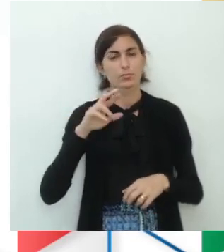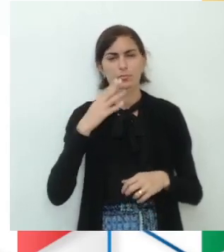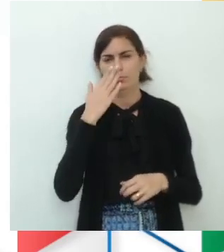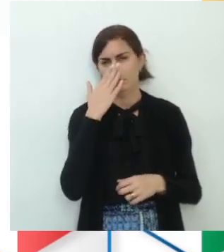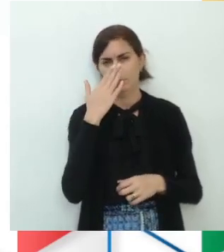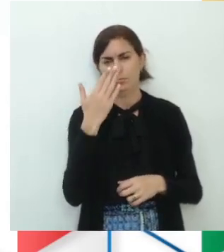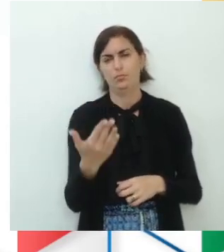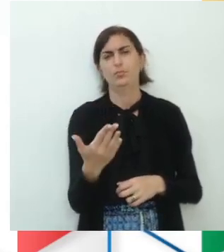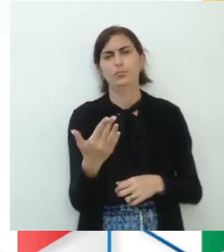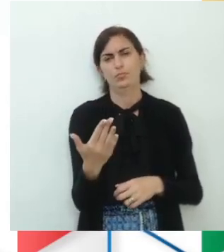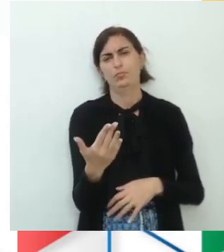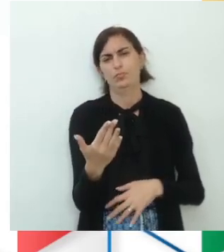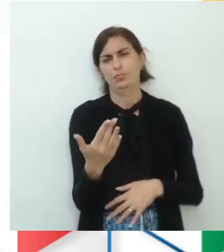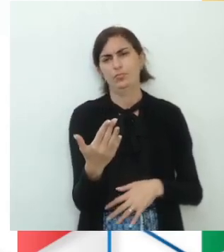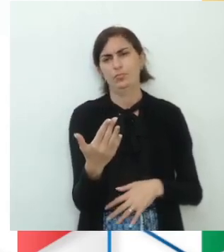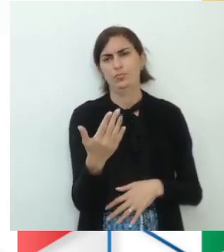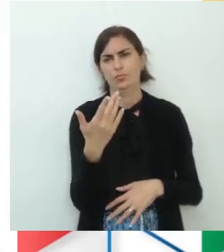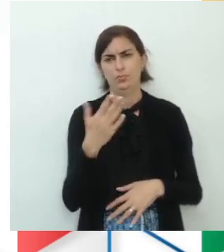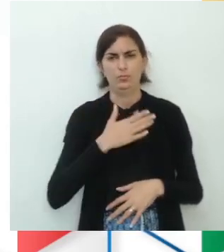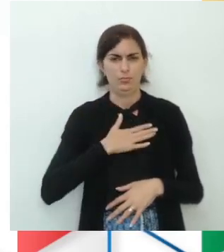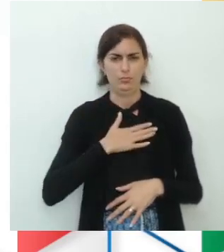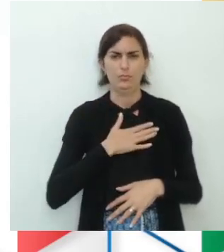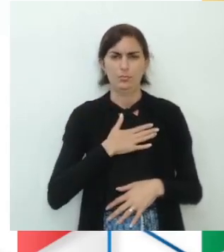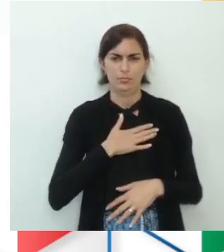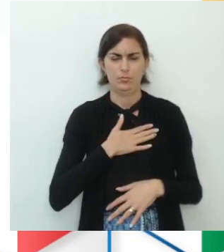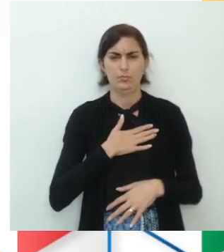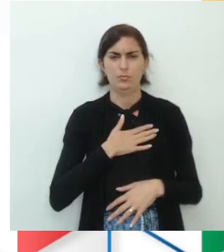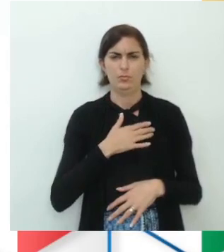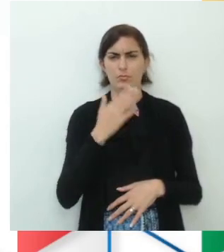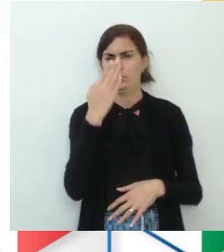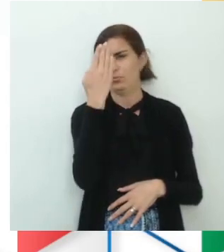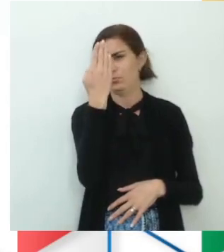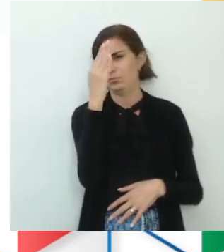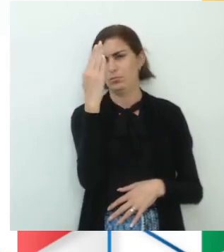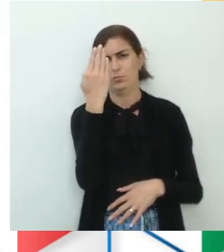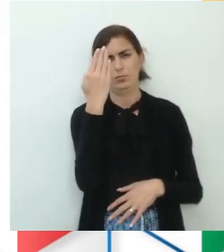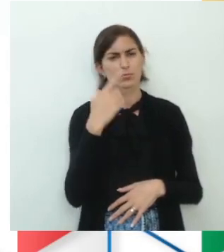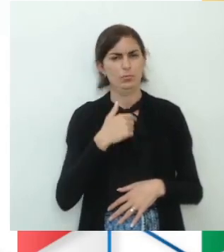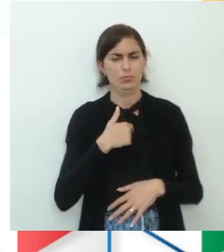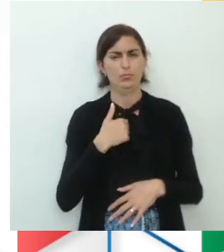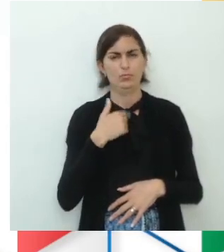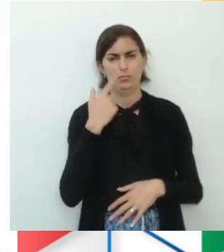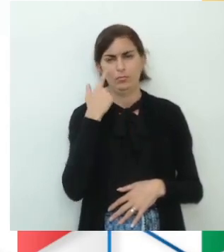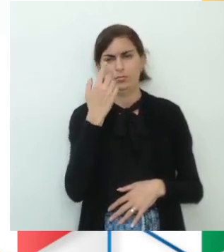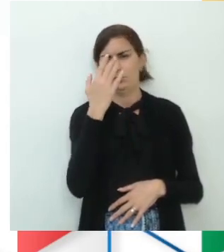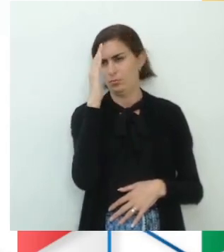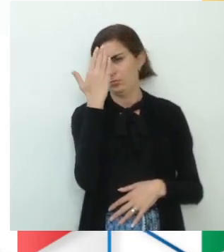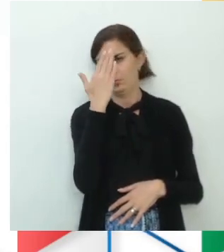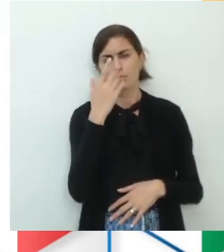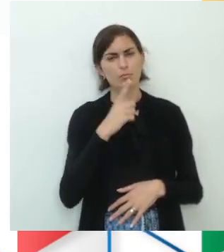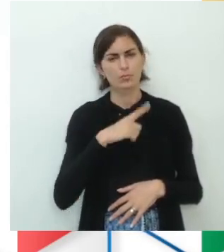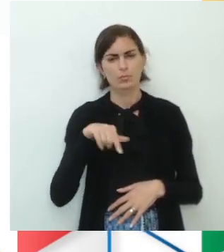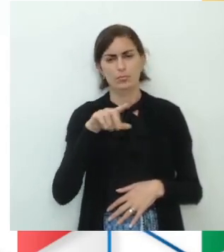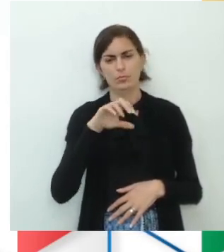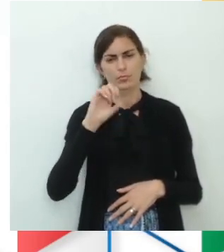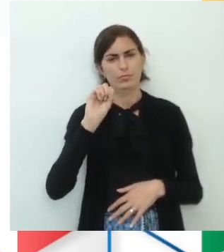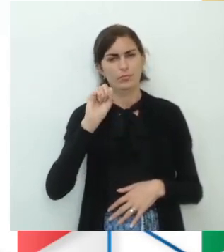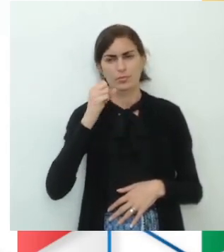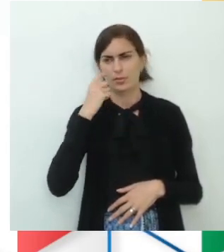frente para a mim no espelho. Então, se eu estou de frente para o espelho, eu estou com a imagem